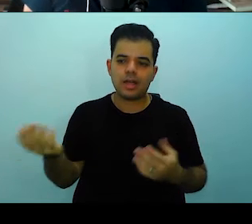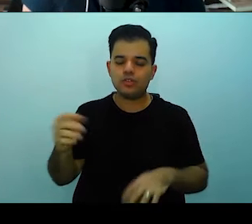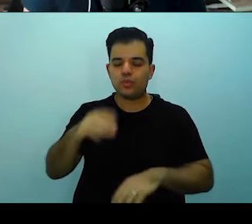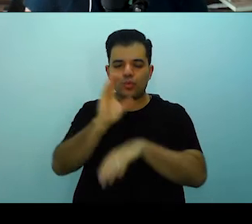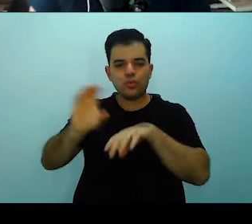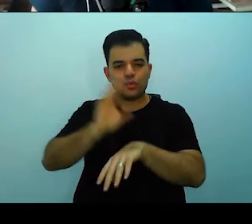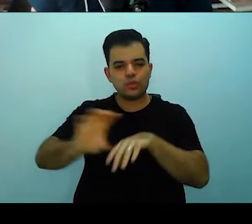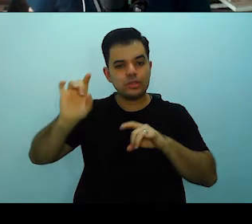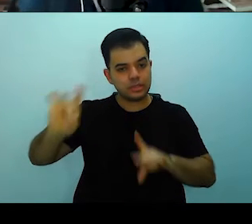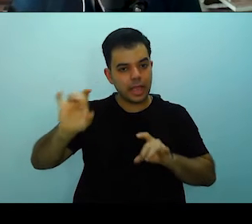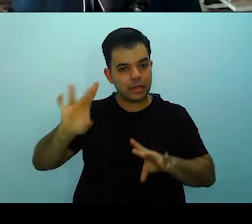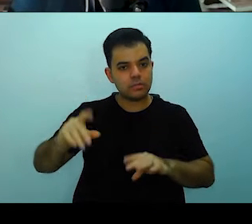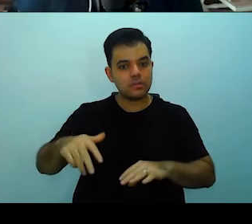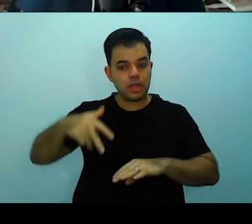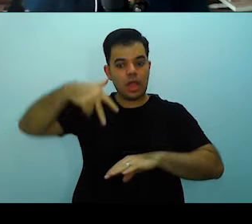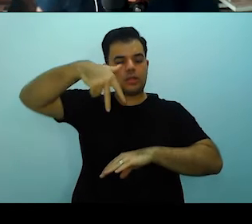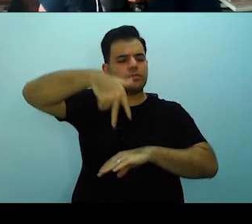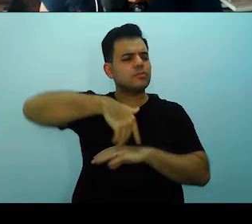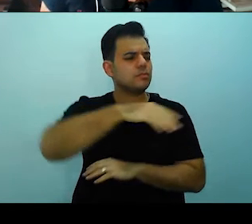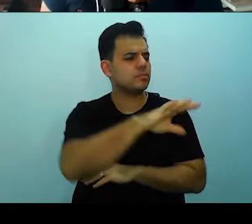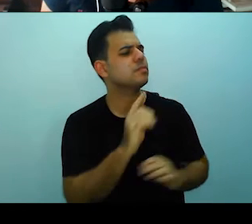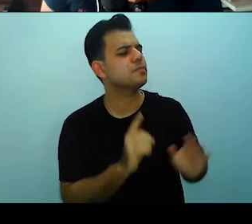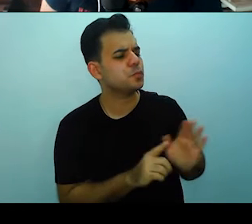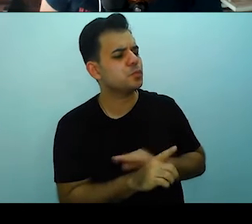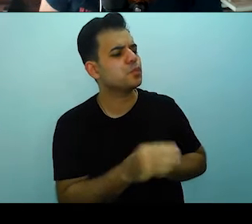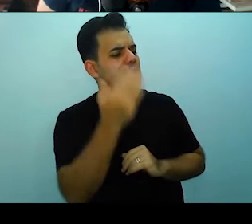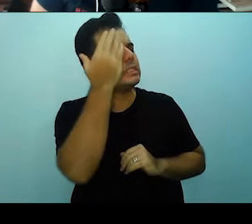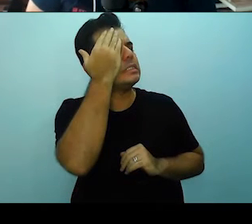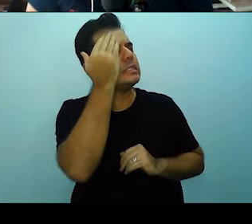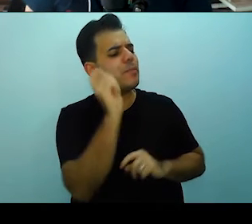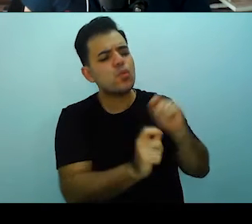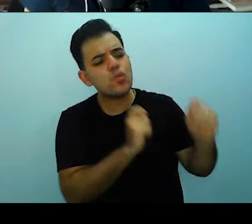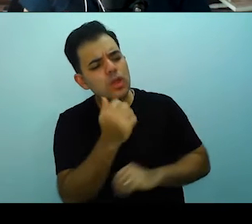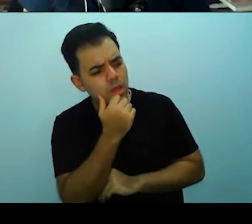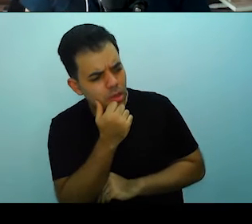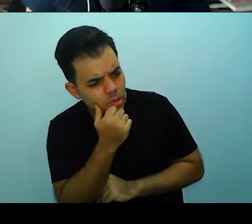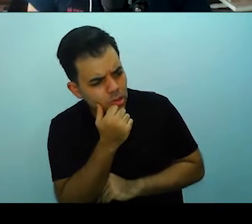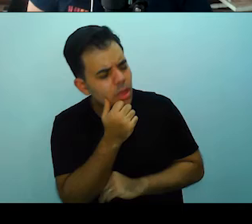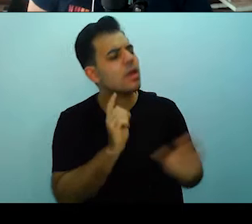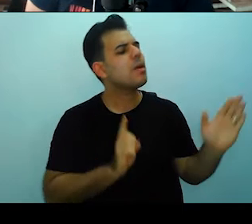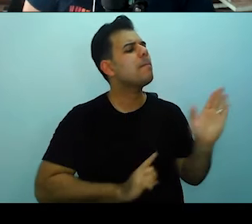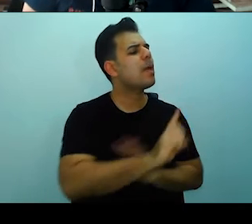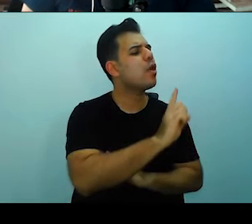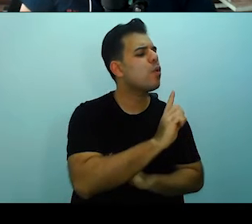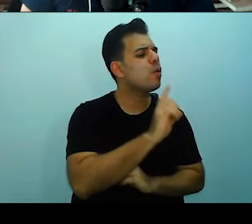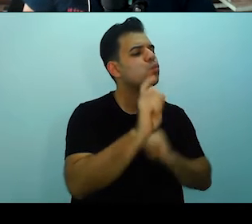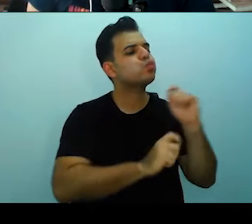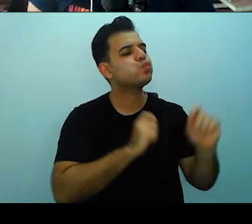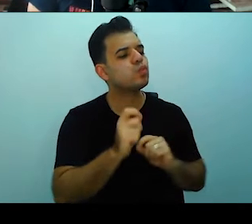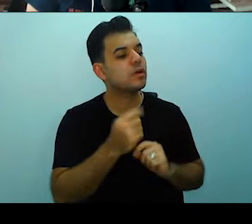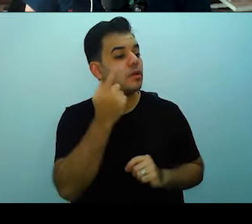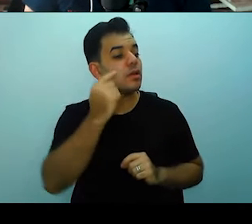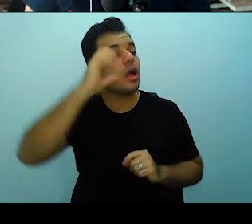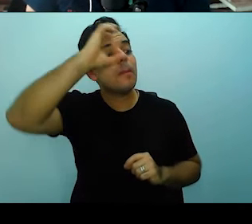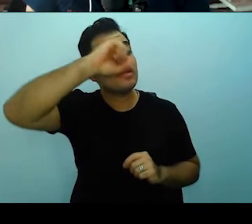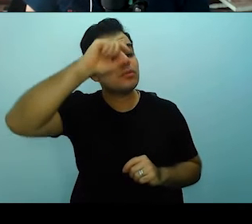as pessoas não costumam fazer um levantamento da criatura, sabe? Vamos ver aqui até onde você está com a sua